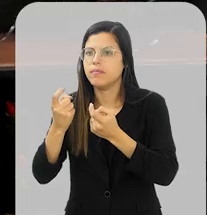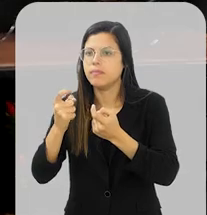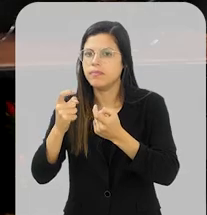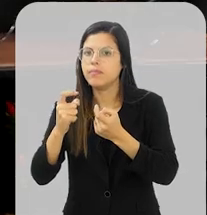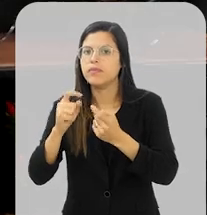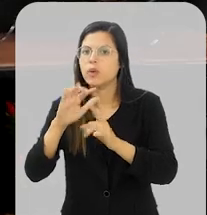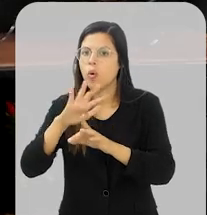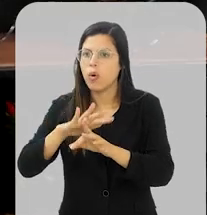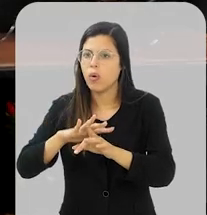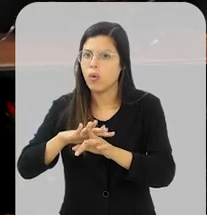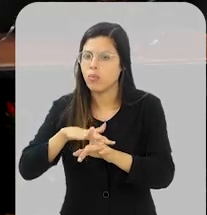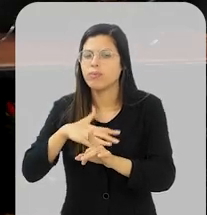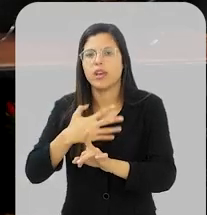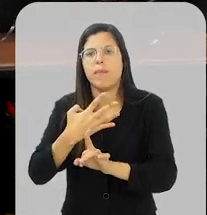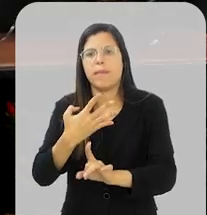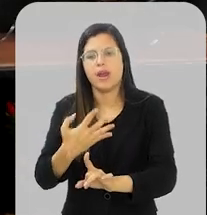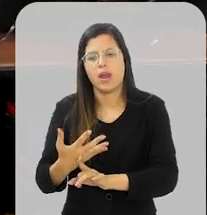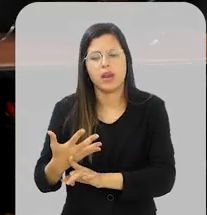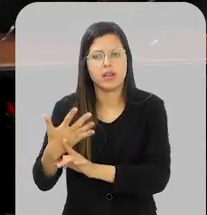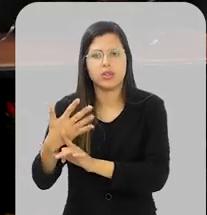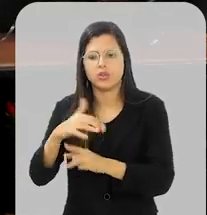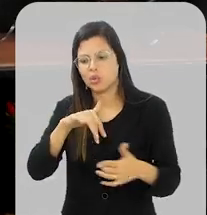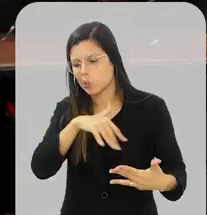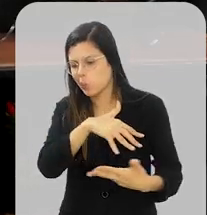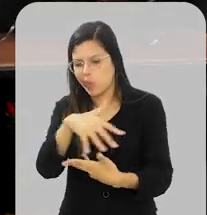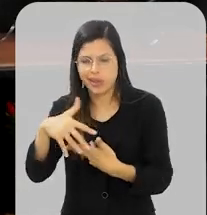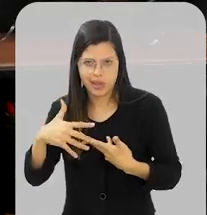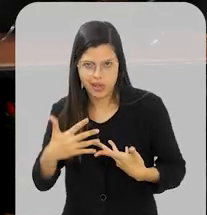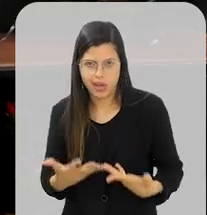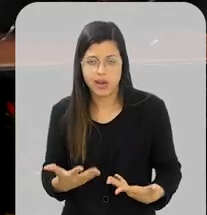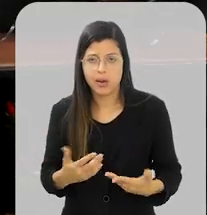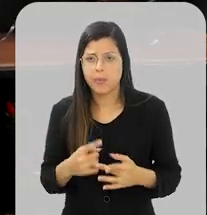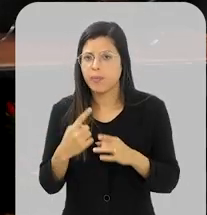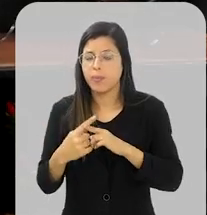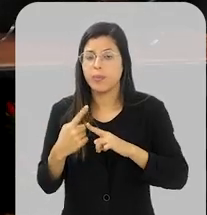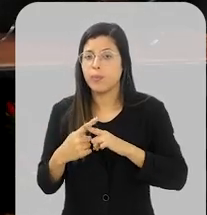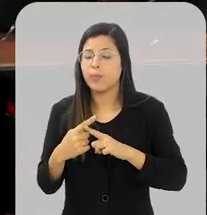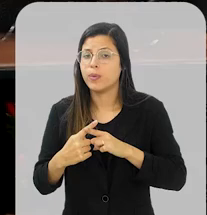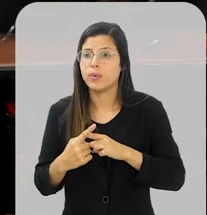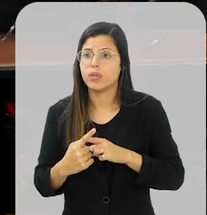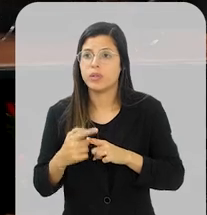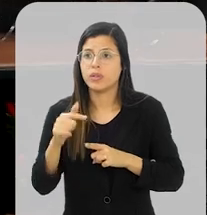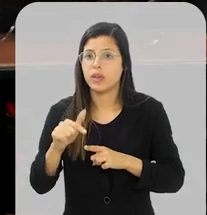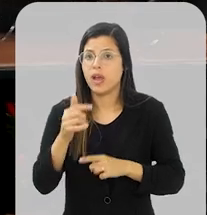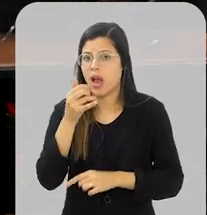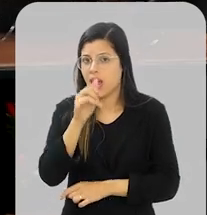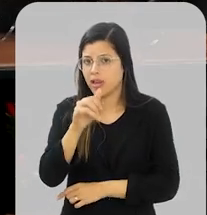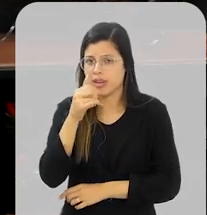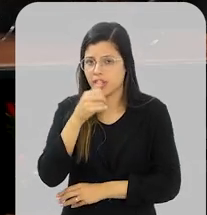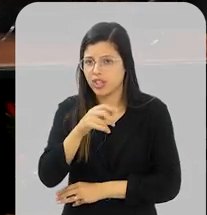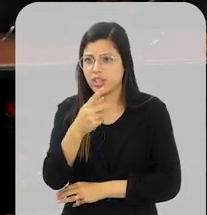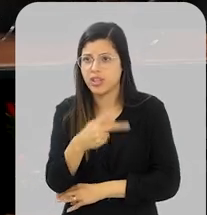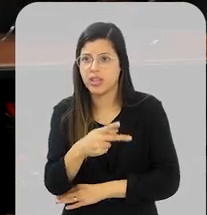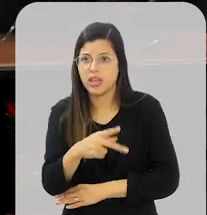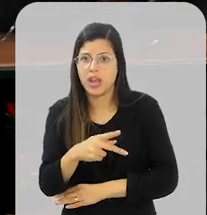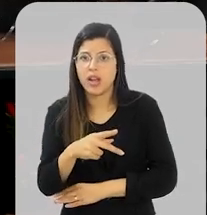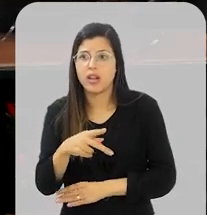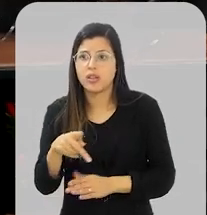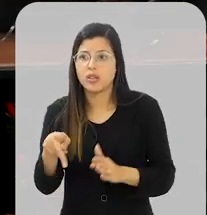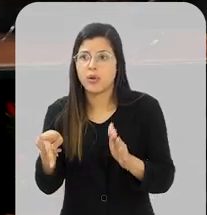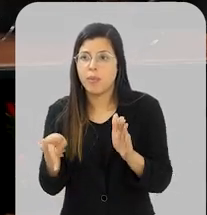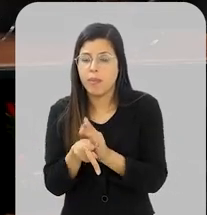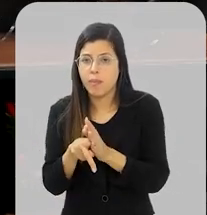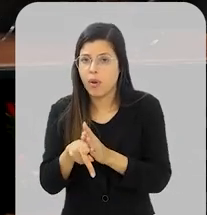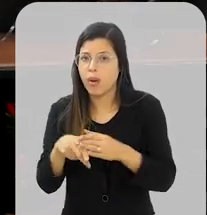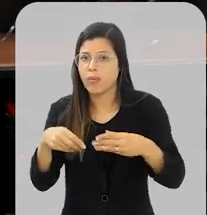preocupada com o planeta, com a terra, com o meio ambiente, porque a energia deles vem